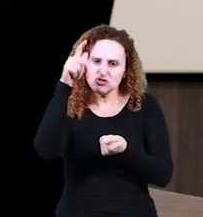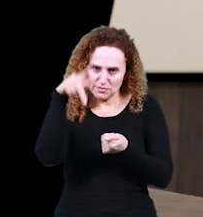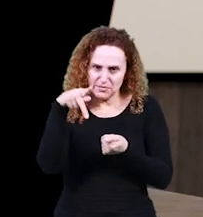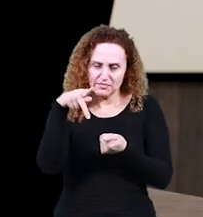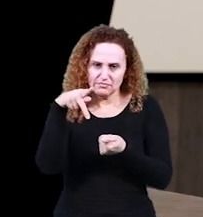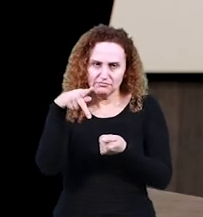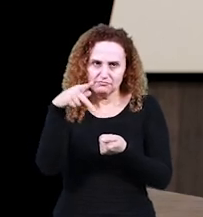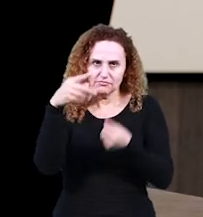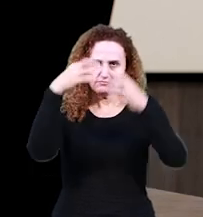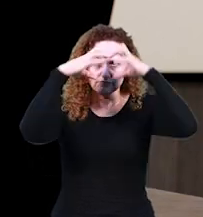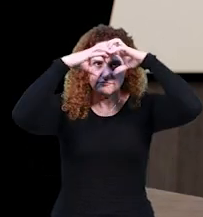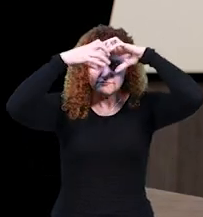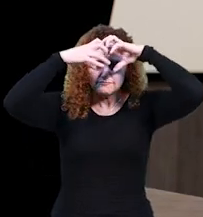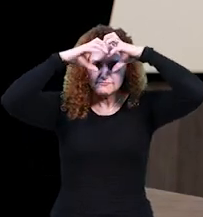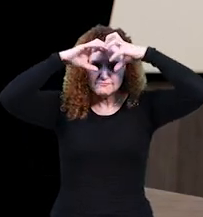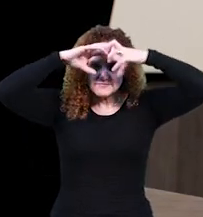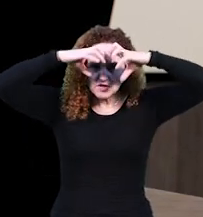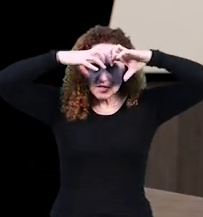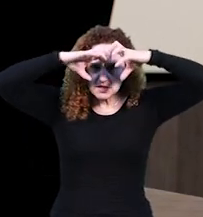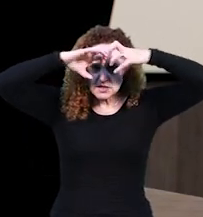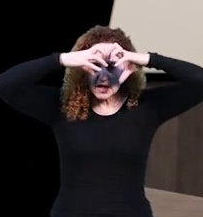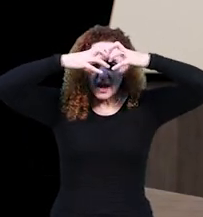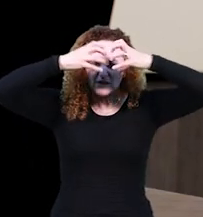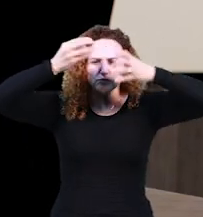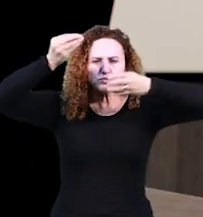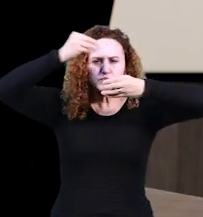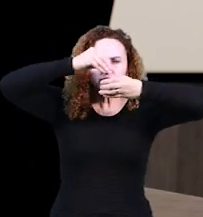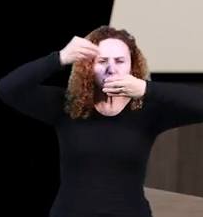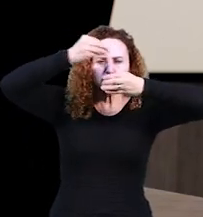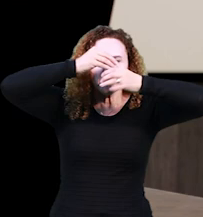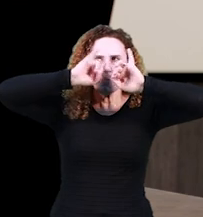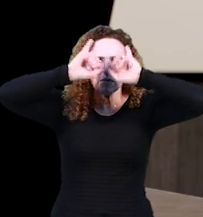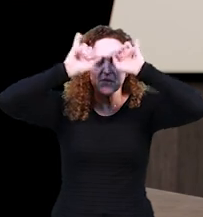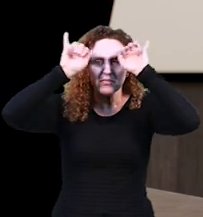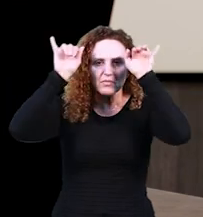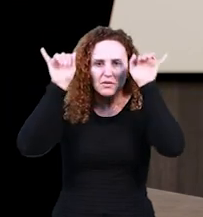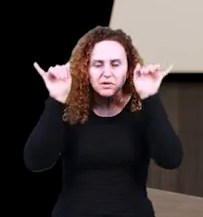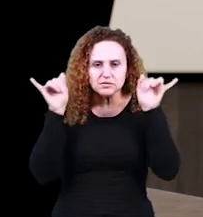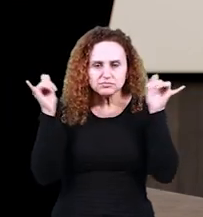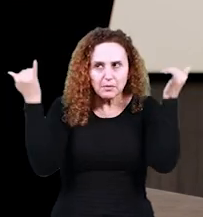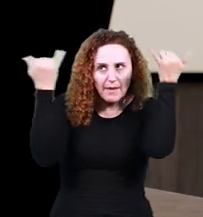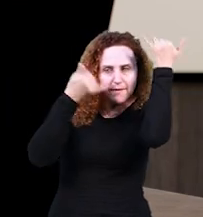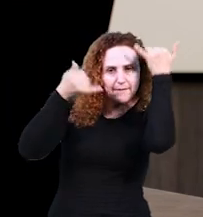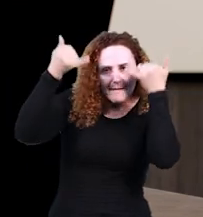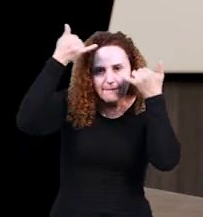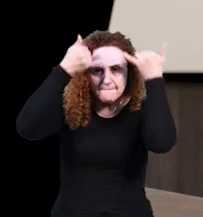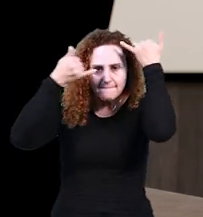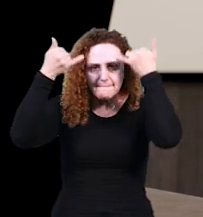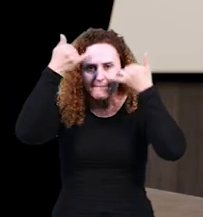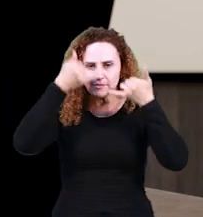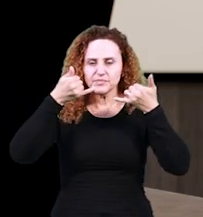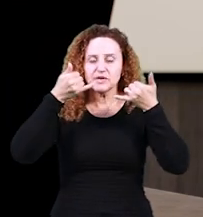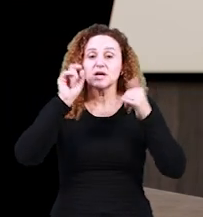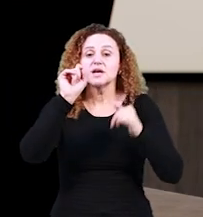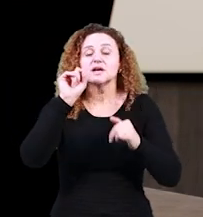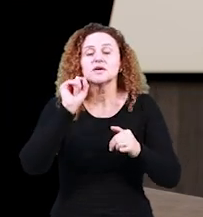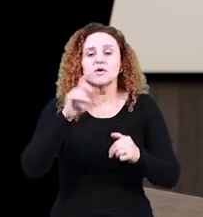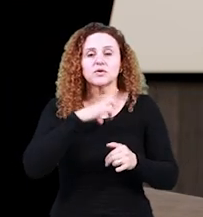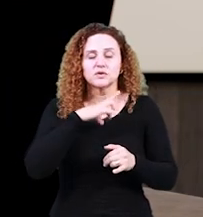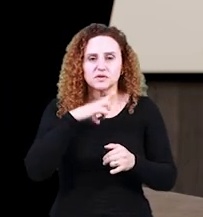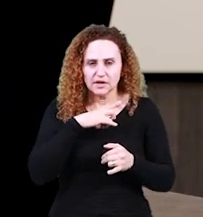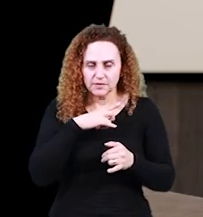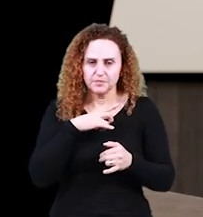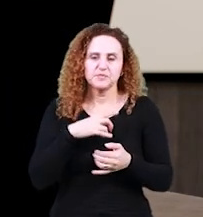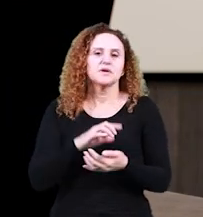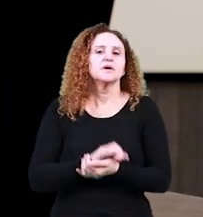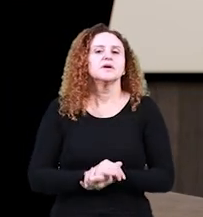todos tivéssemos dentro do nosso cérebro um chip com todas as informações sobre a língua né EA partilha então dos dados linguísticos aos quais a